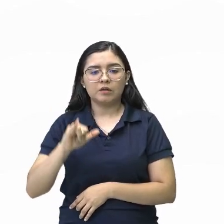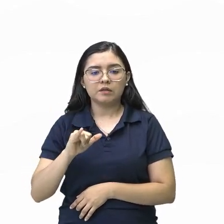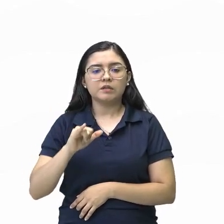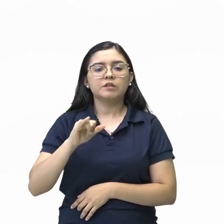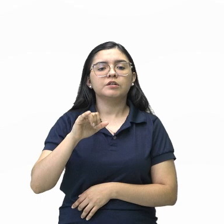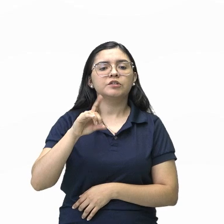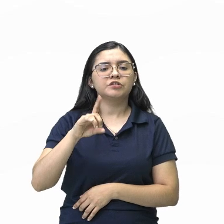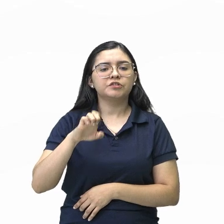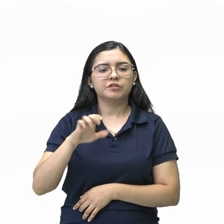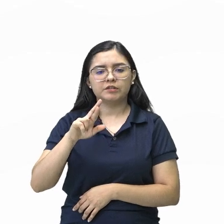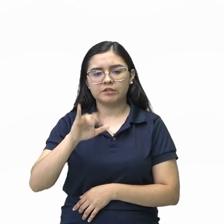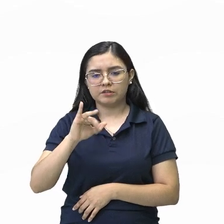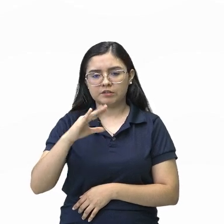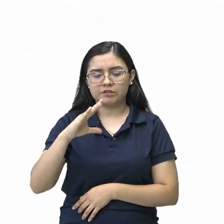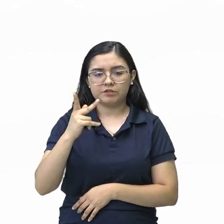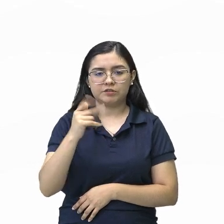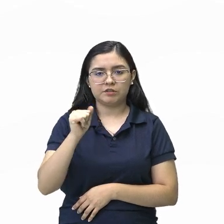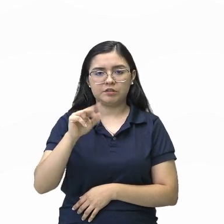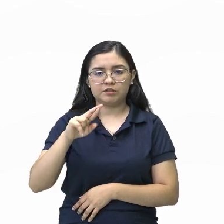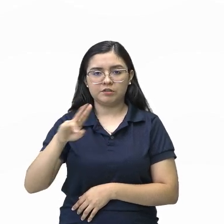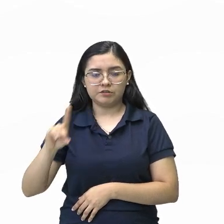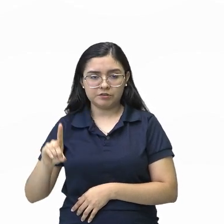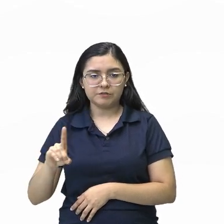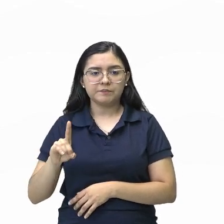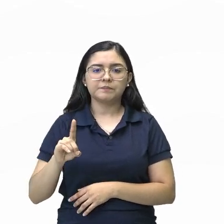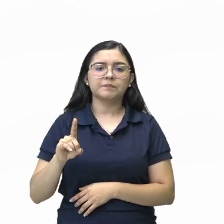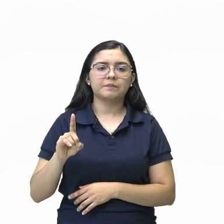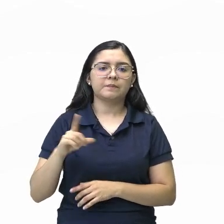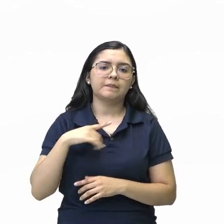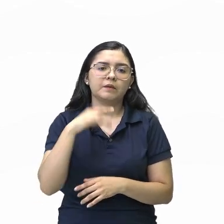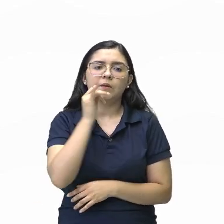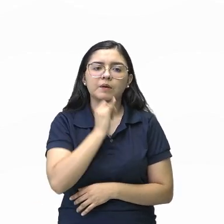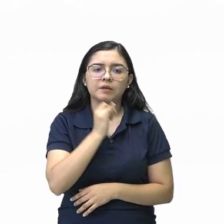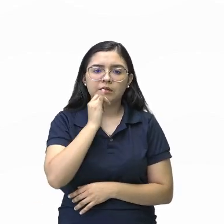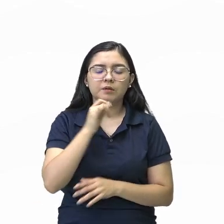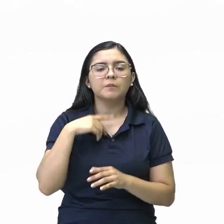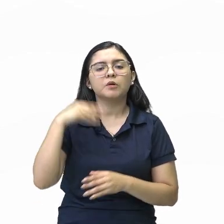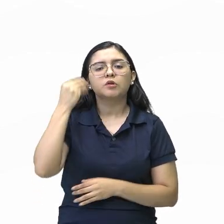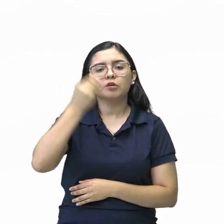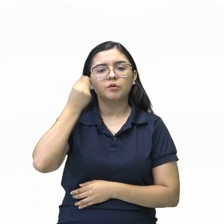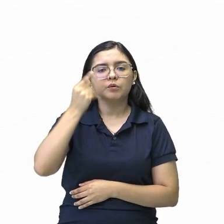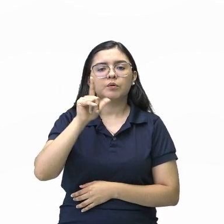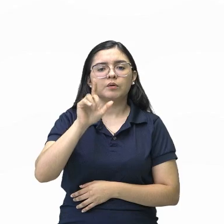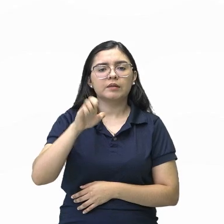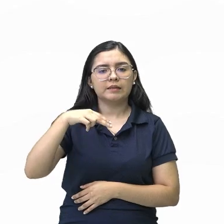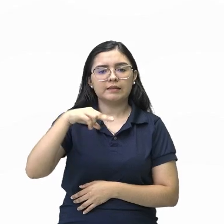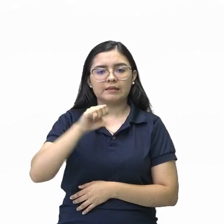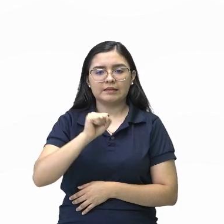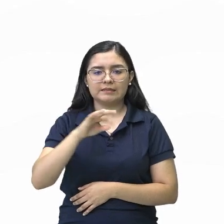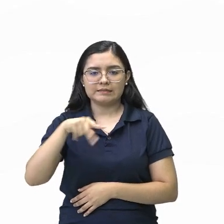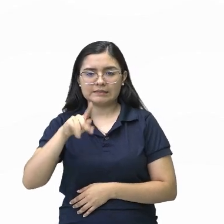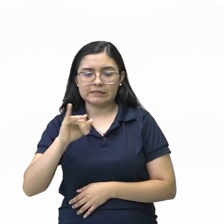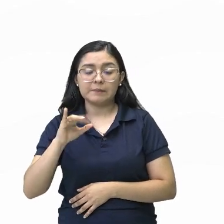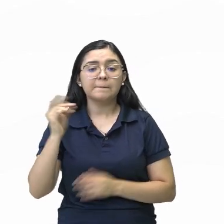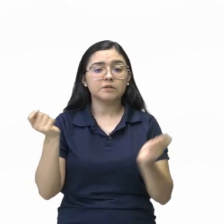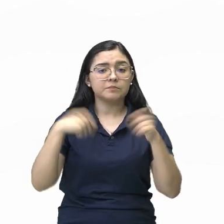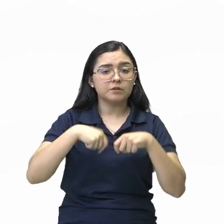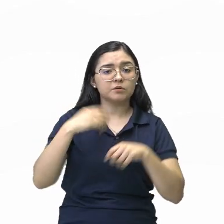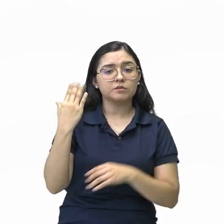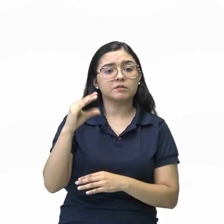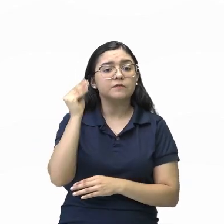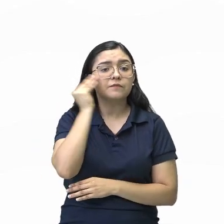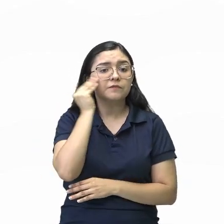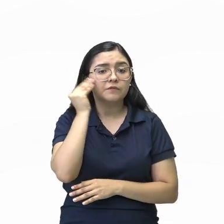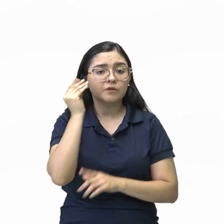O que é esse experimento, né? Experimentos como o do Lenski permitem que os cientistas observem